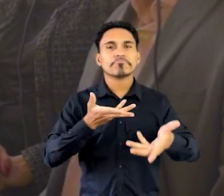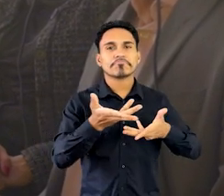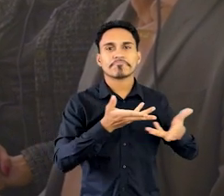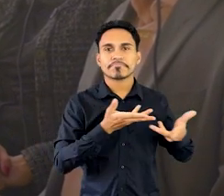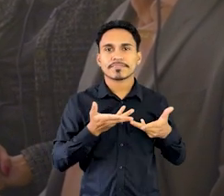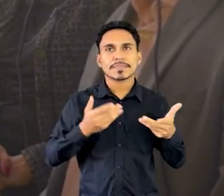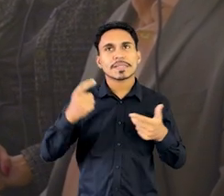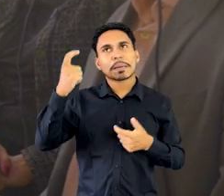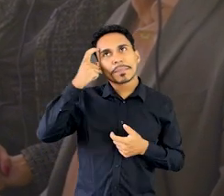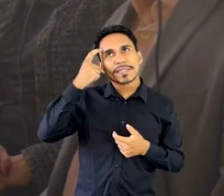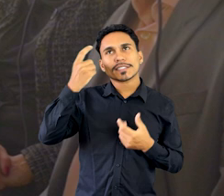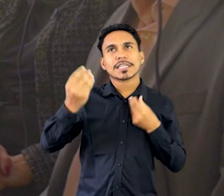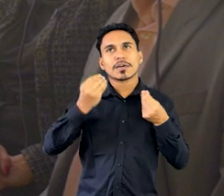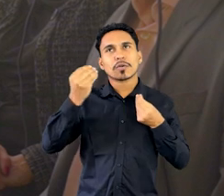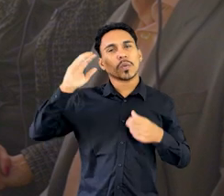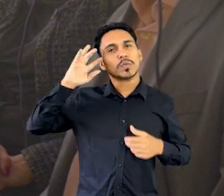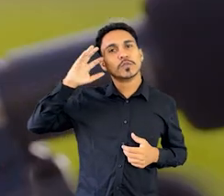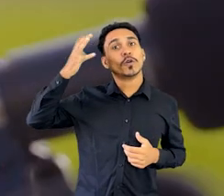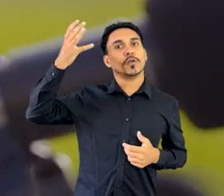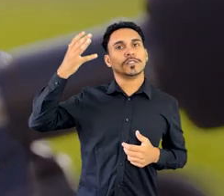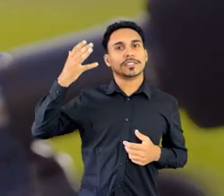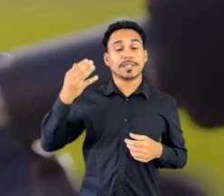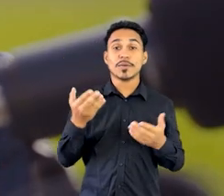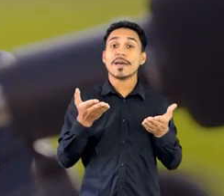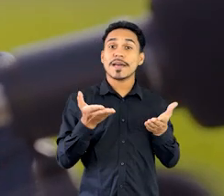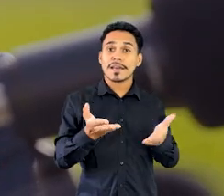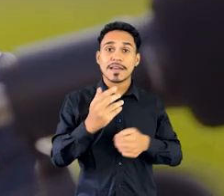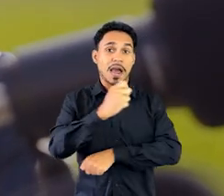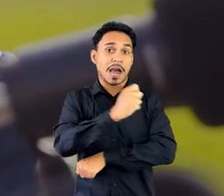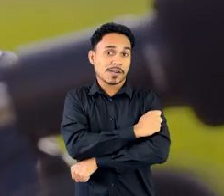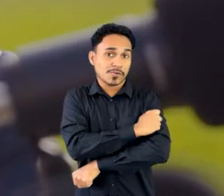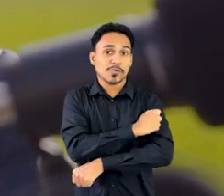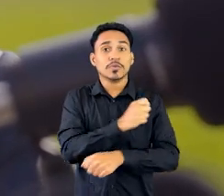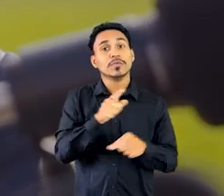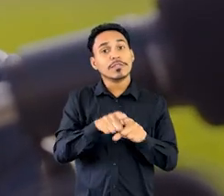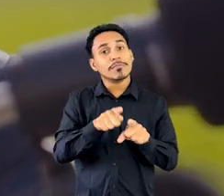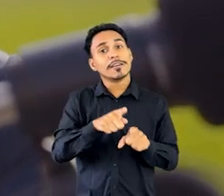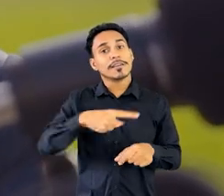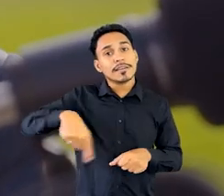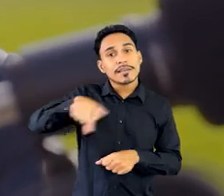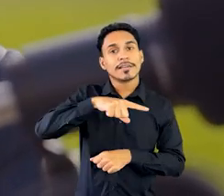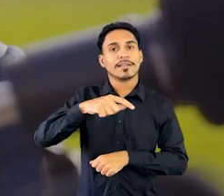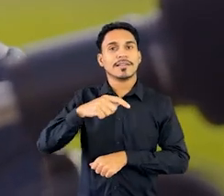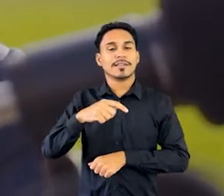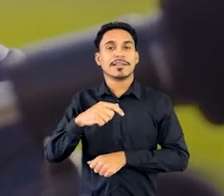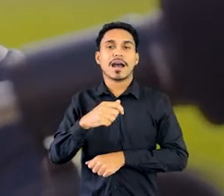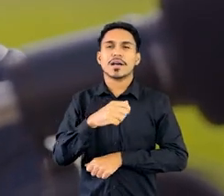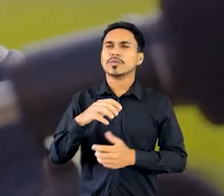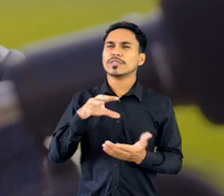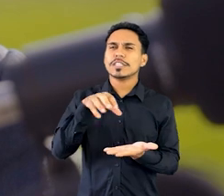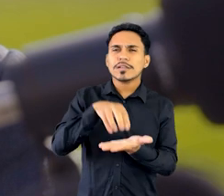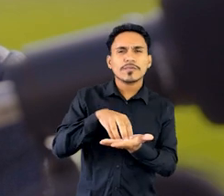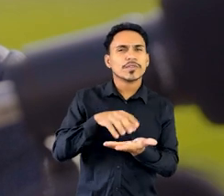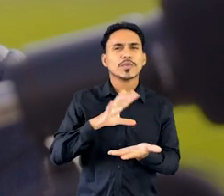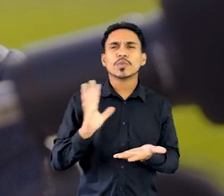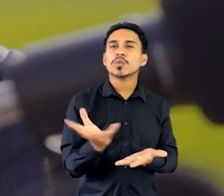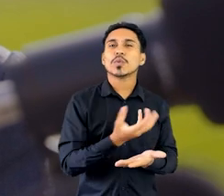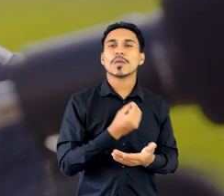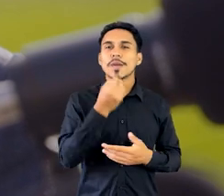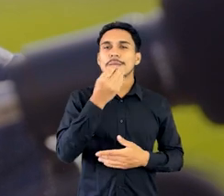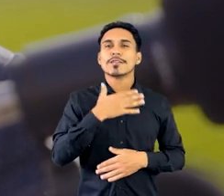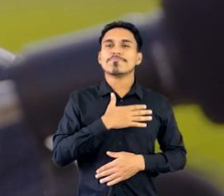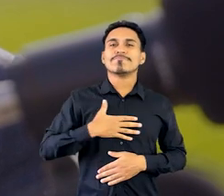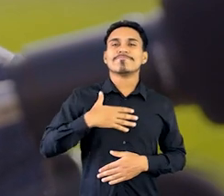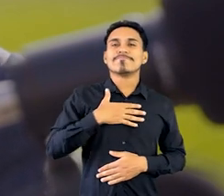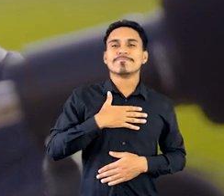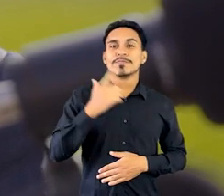termo que eu gosto mais onde nós propom soluções para que o nosso estudante né que os nossos servidores possam ter as melhores condições e a gente